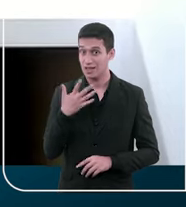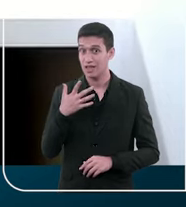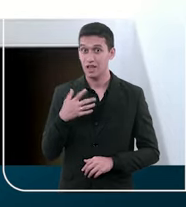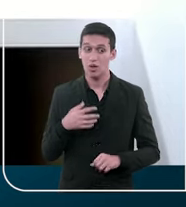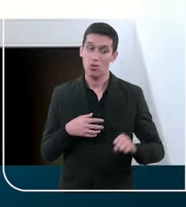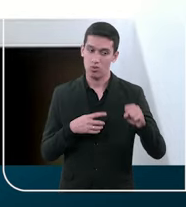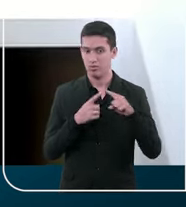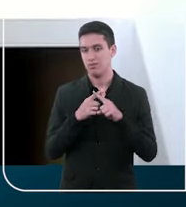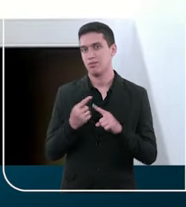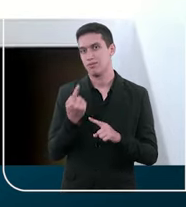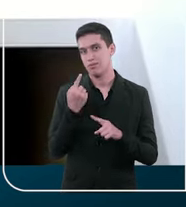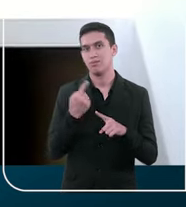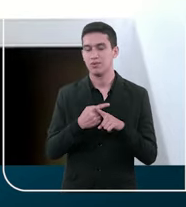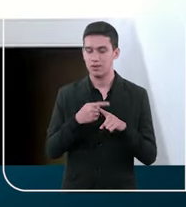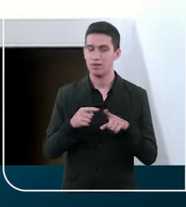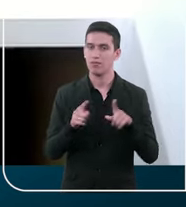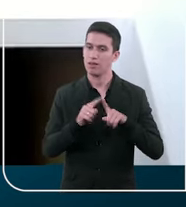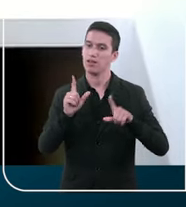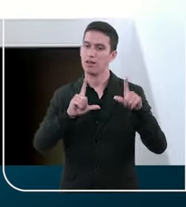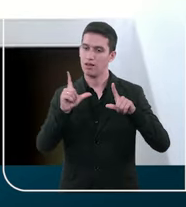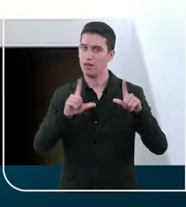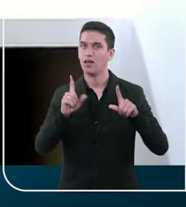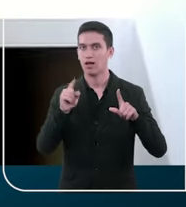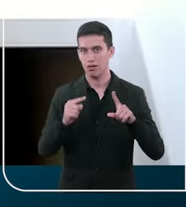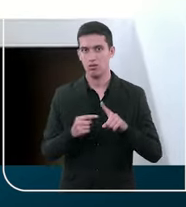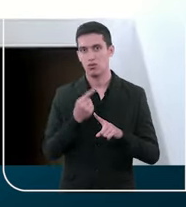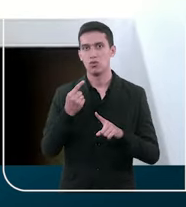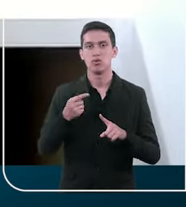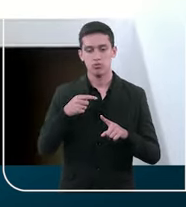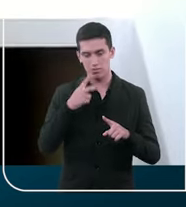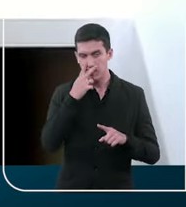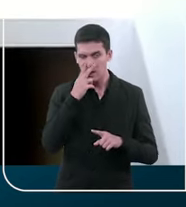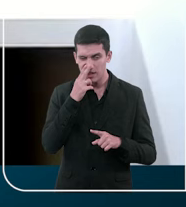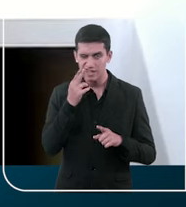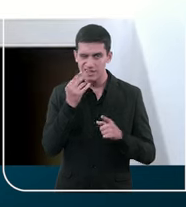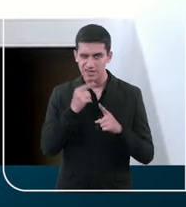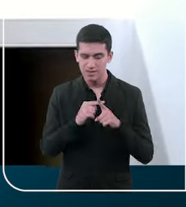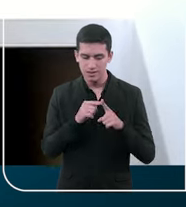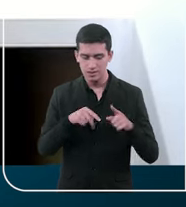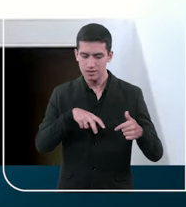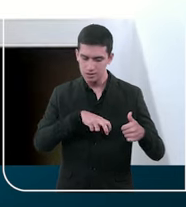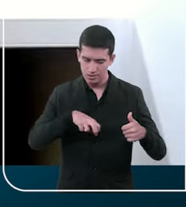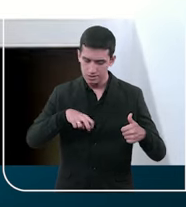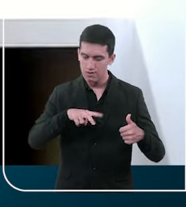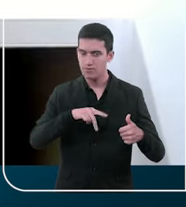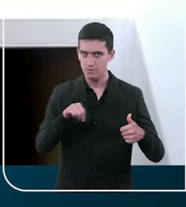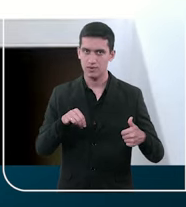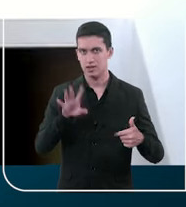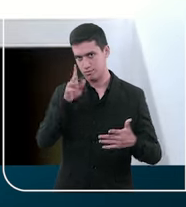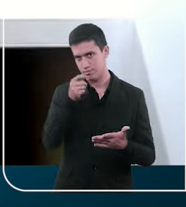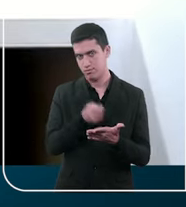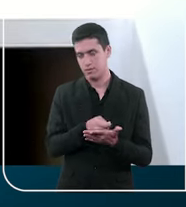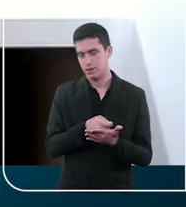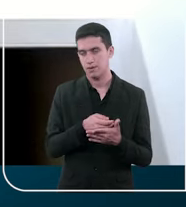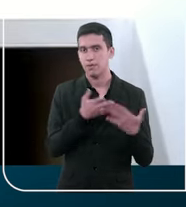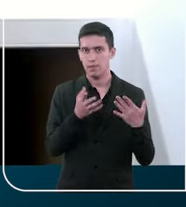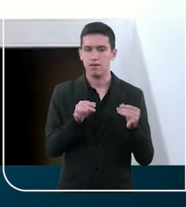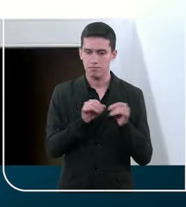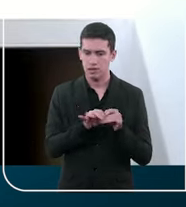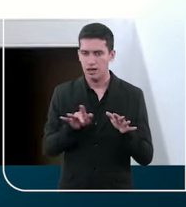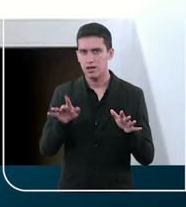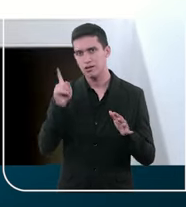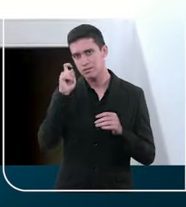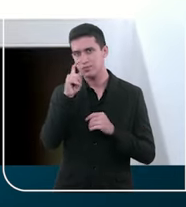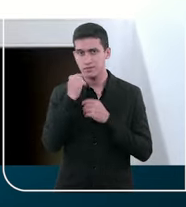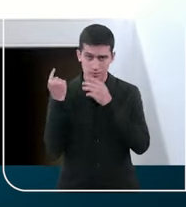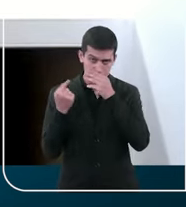perdendo de 8-1, porque a mídia também é um dos jurados ali para decidir esse julgamento. E essa repercussão, ela é muito difícil